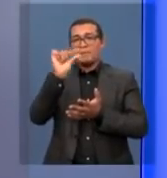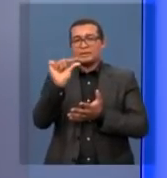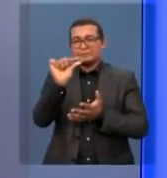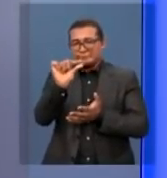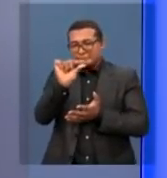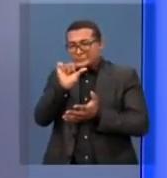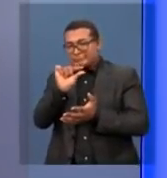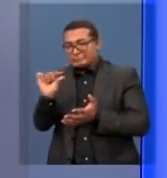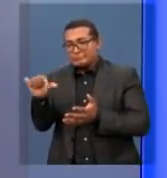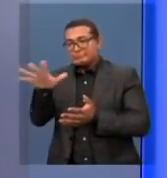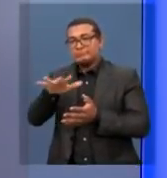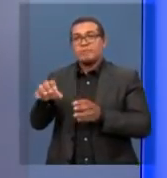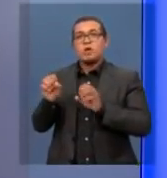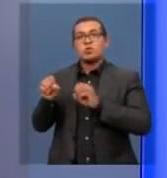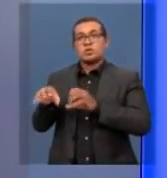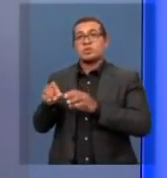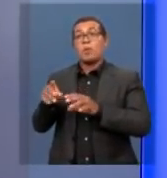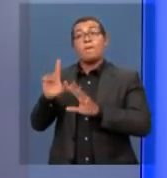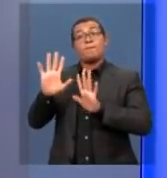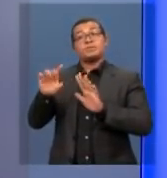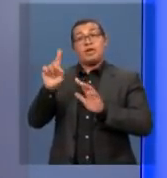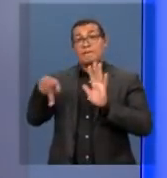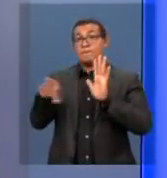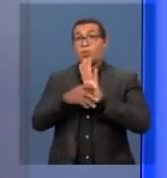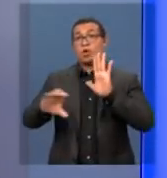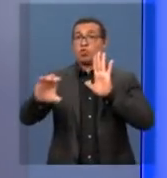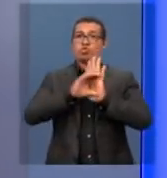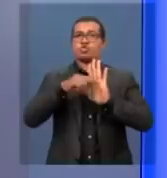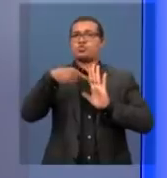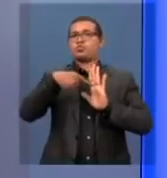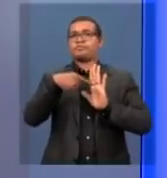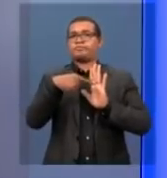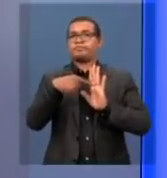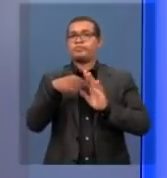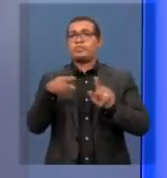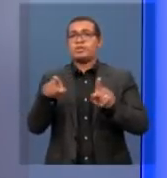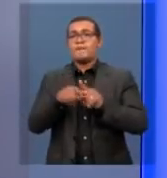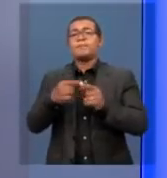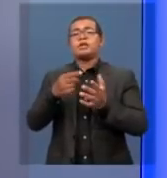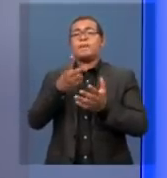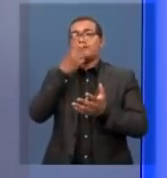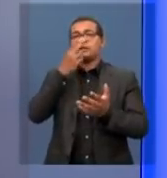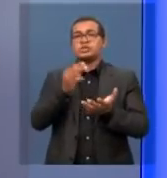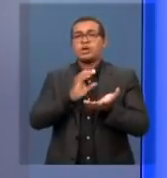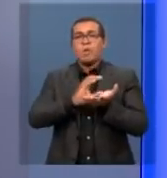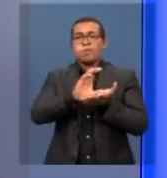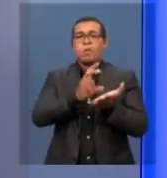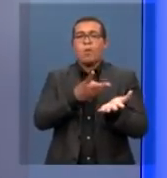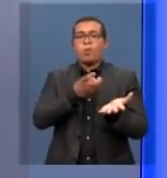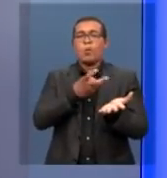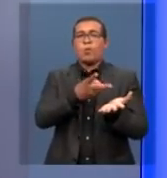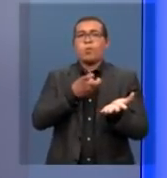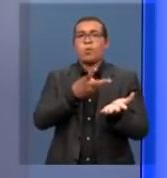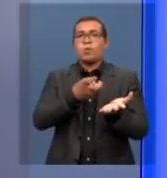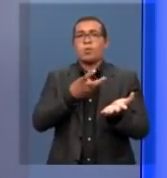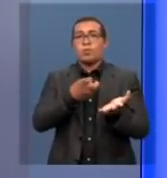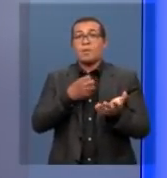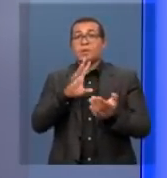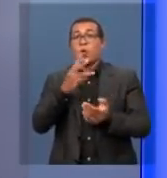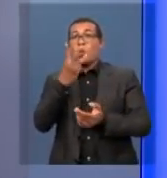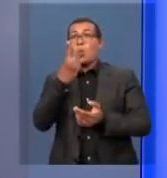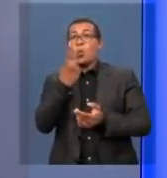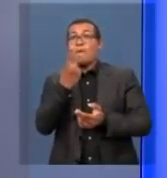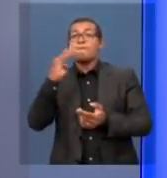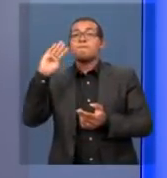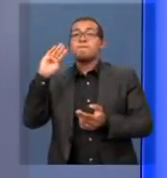que é o que determina a constituição e veio de retirando dinheiro durante o seu período foram 1 bilhão e 700 milhões